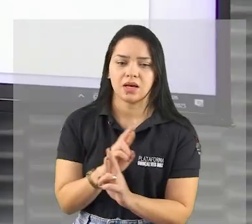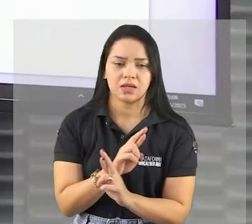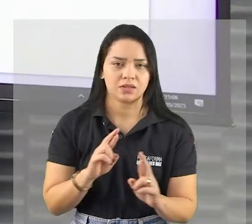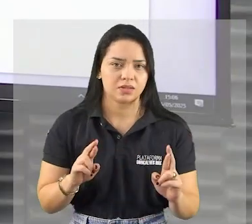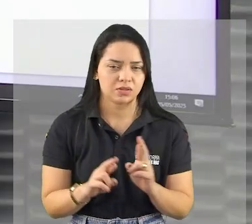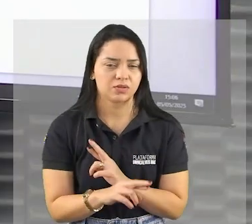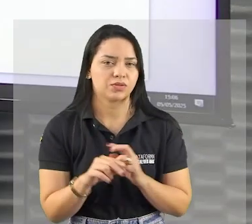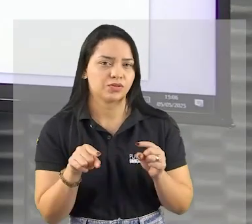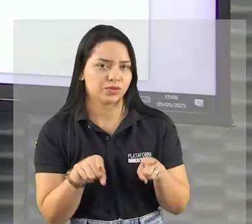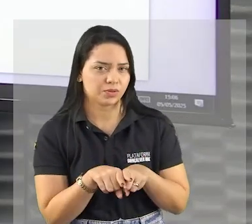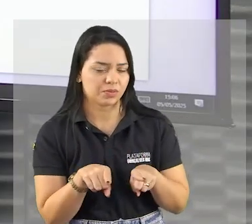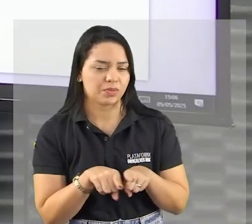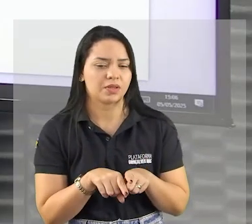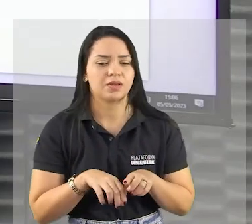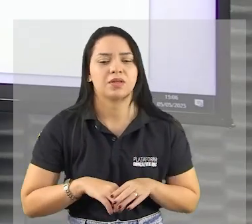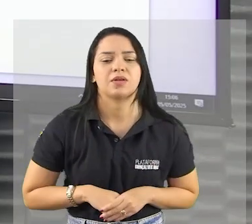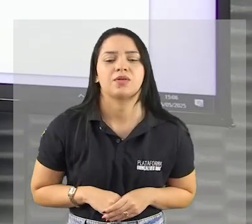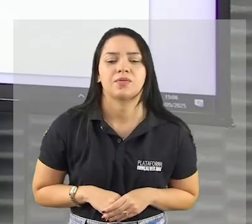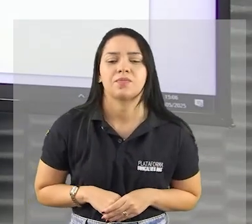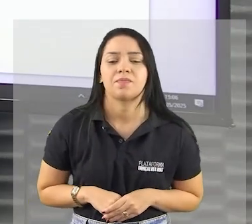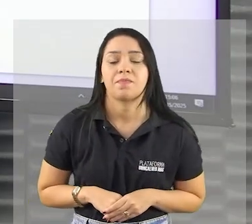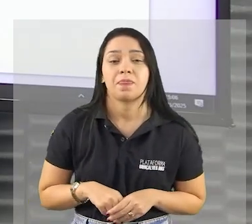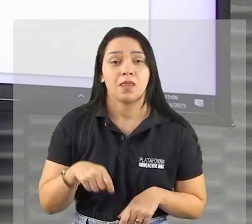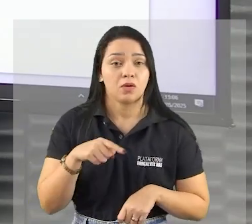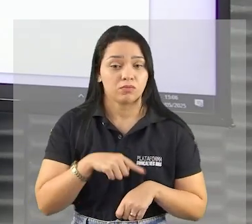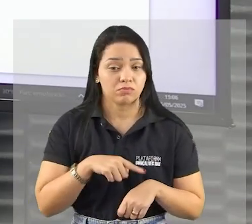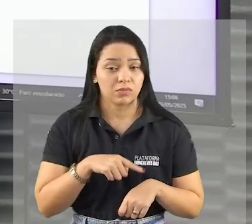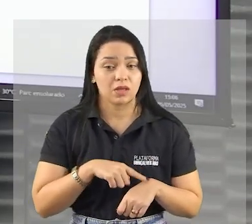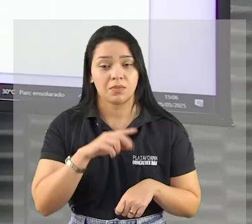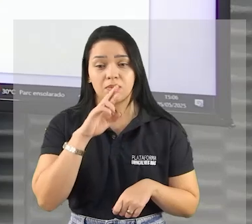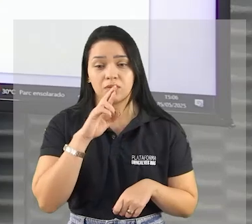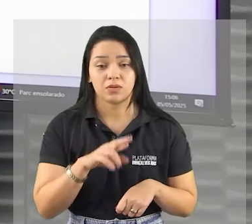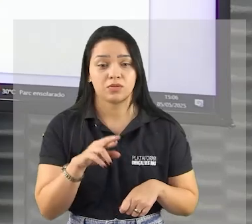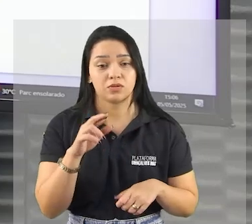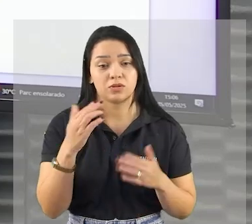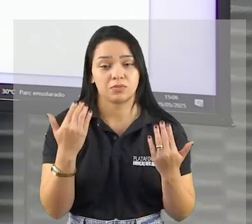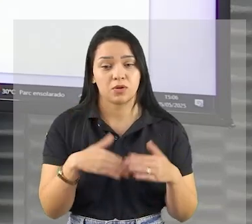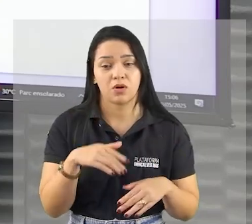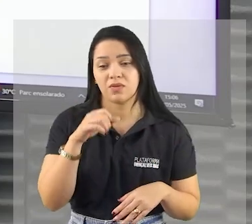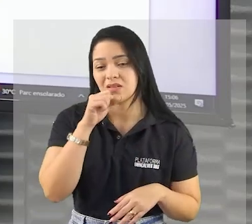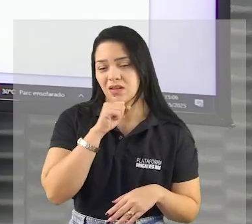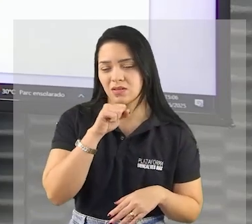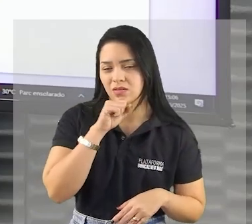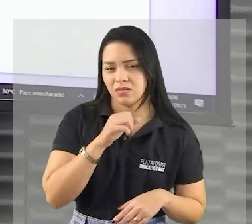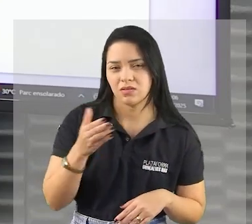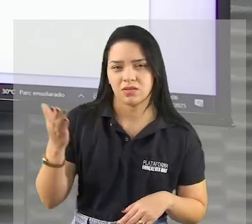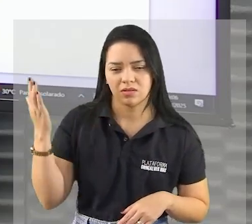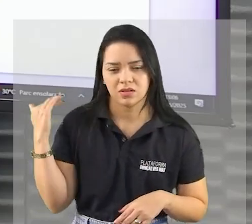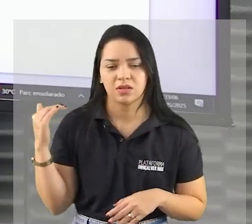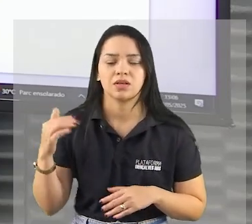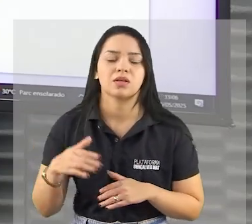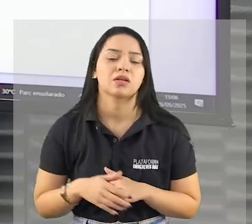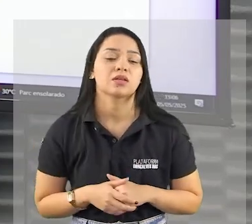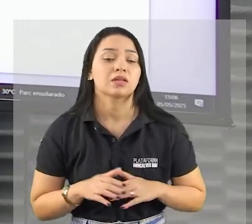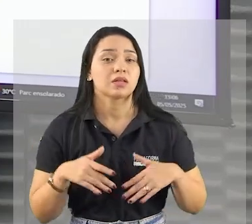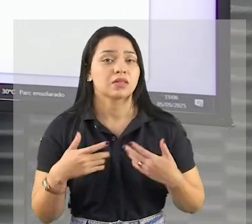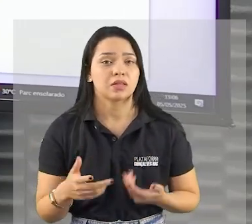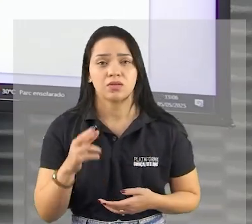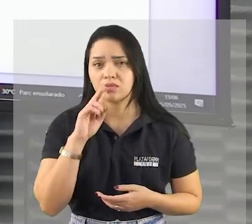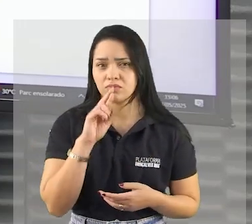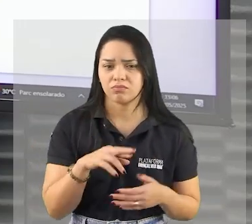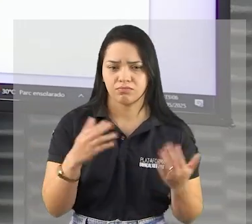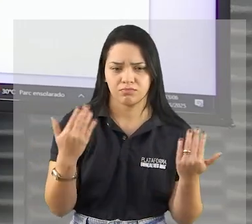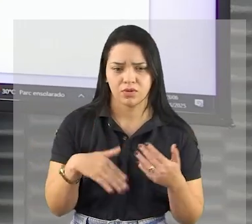associações também. Reserve tempo para resolução de provas antigas e simulados. Então, resolução de